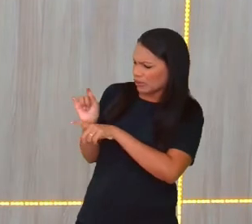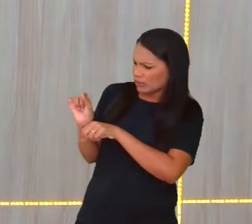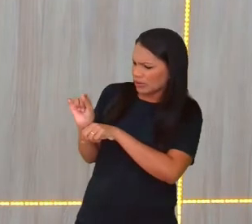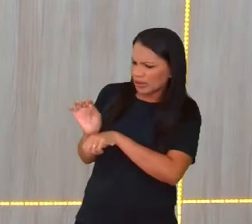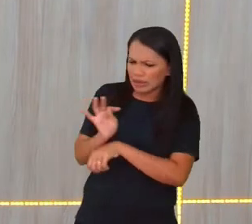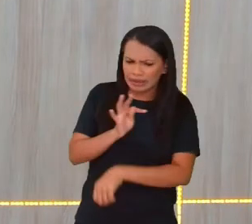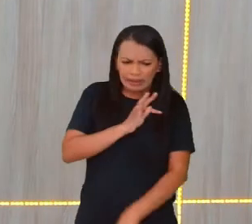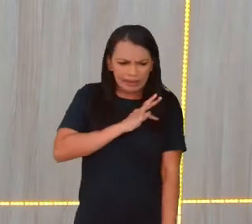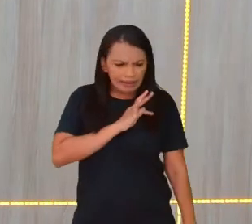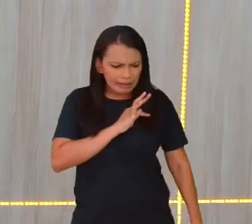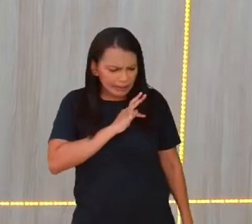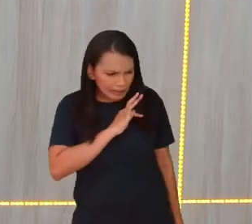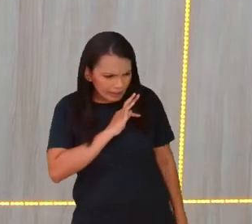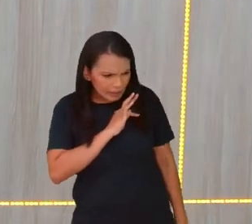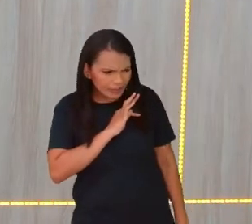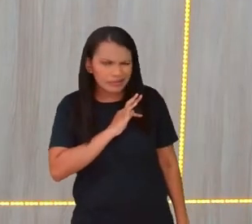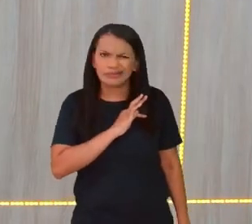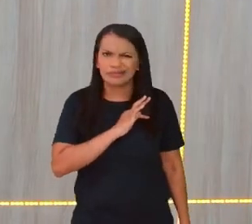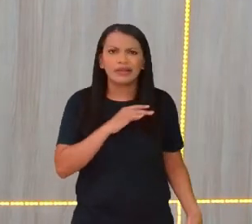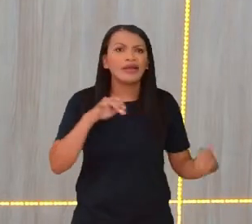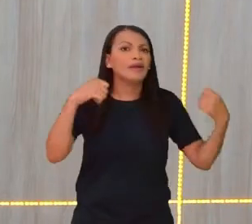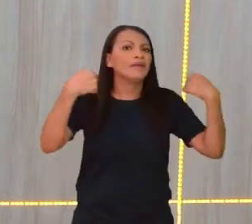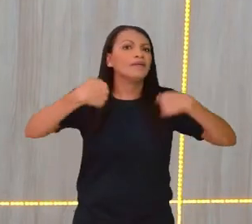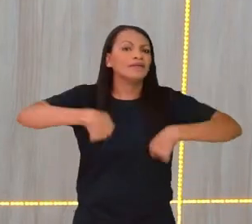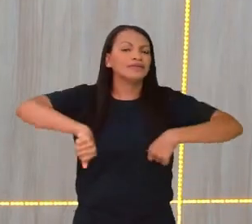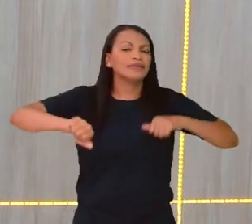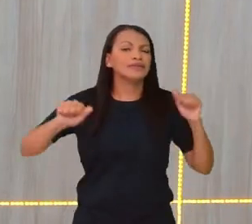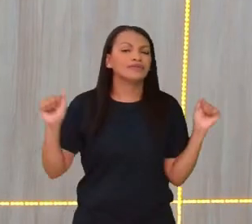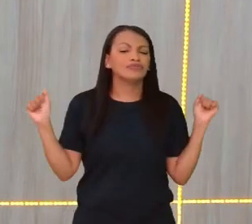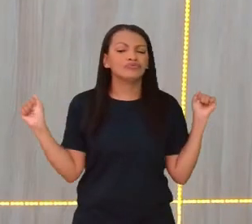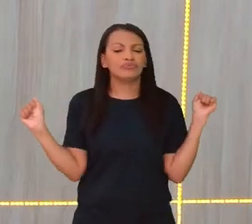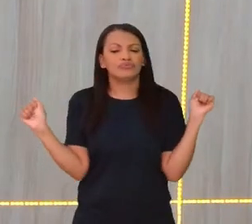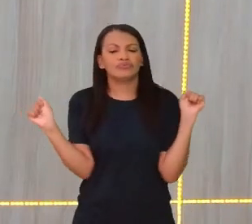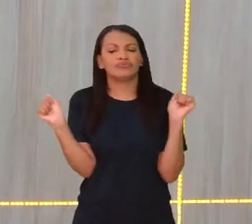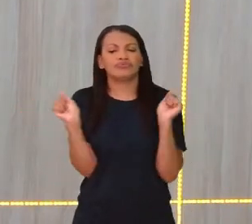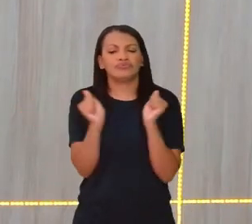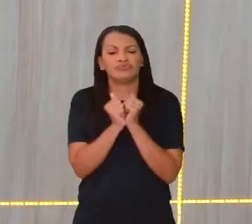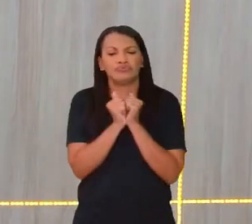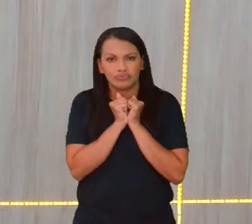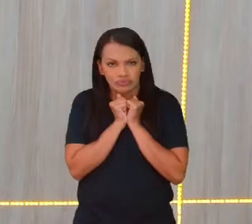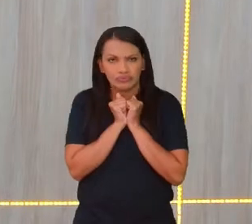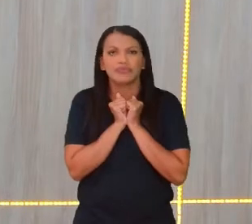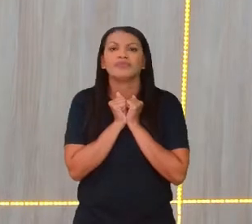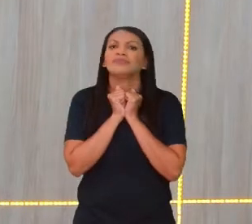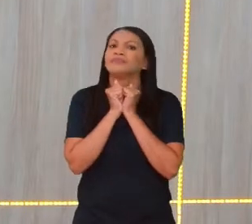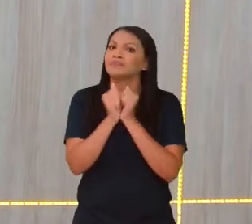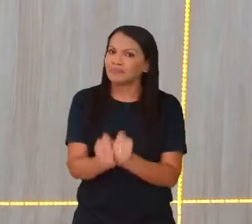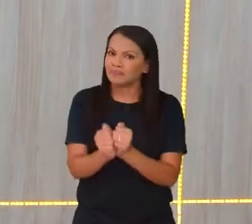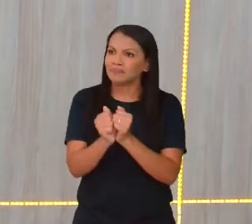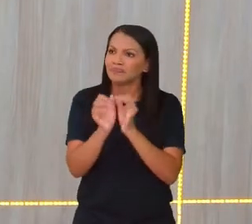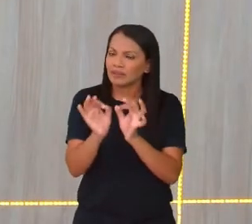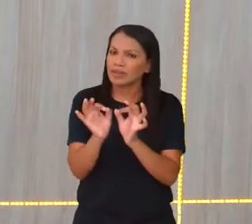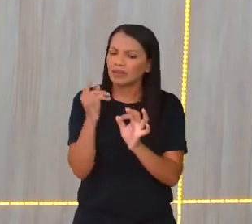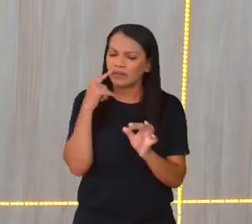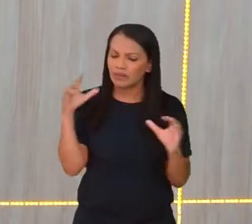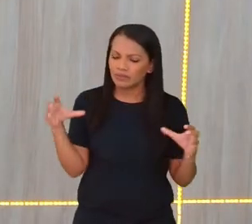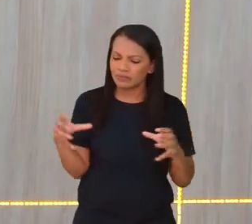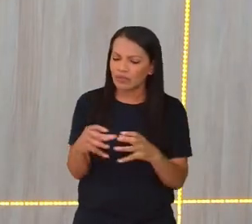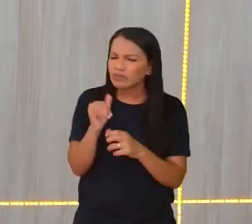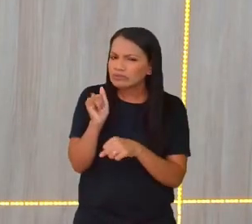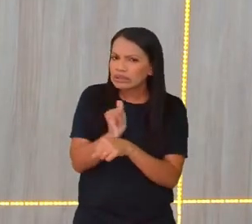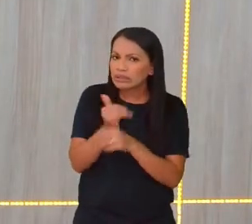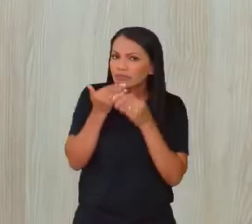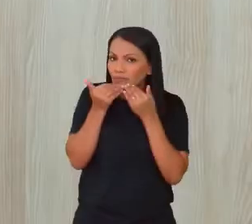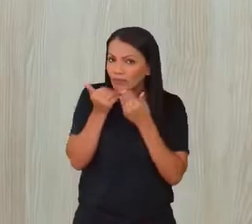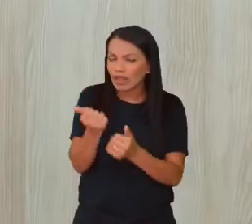a técnica, mas não conseguir organizar uma tática ali para poder utilizar ela. Diga lá, professora.